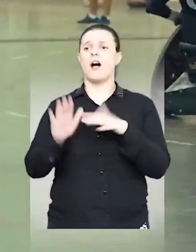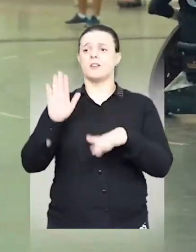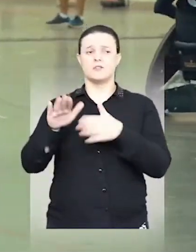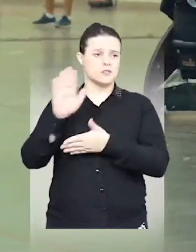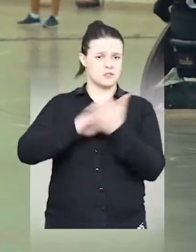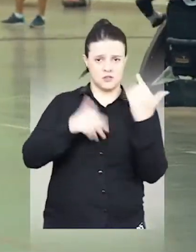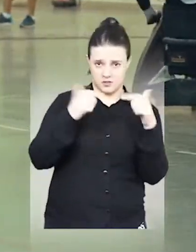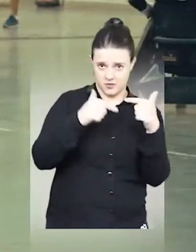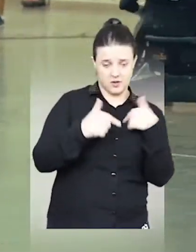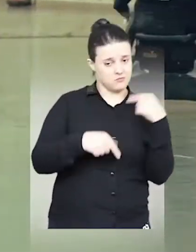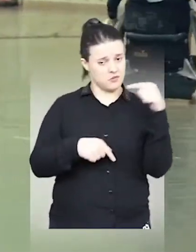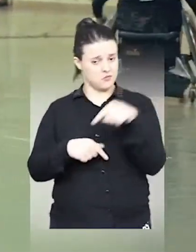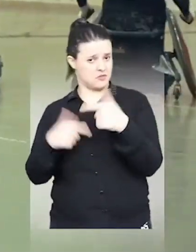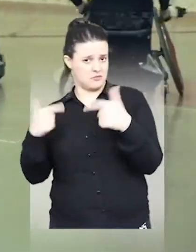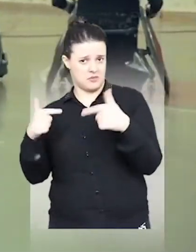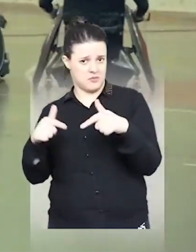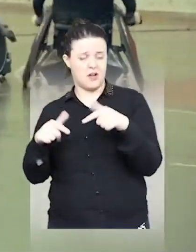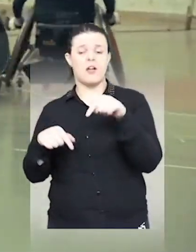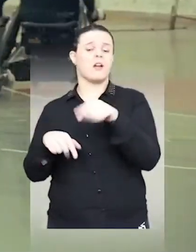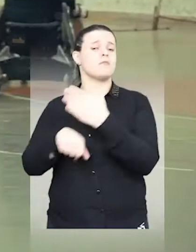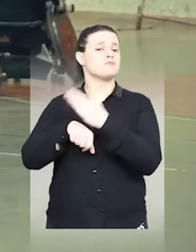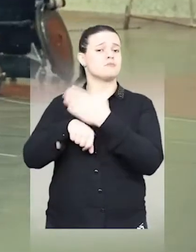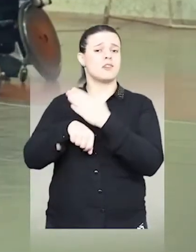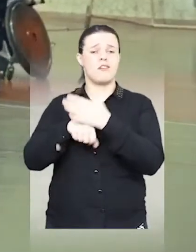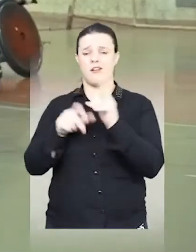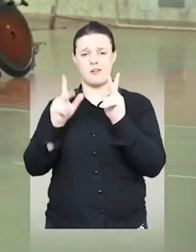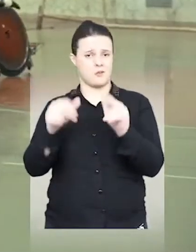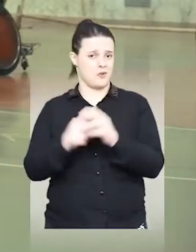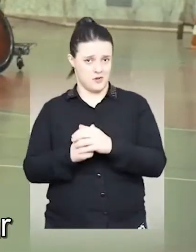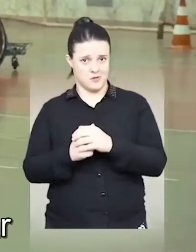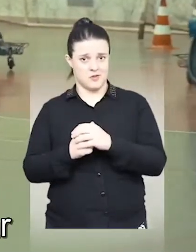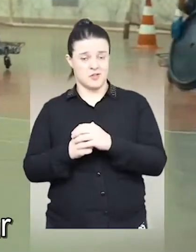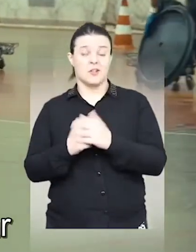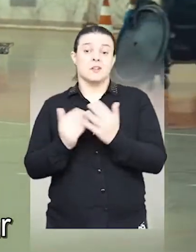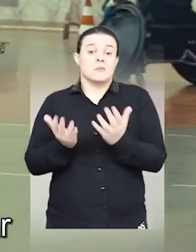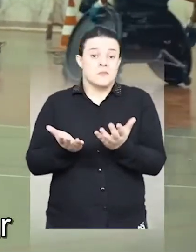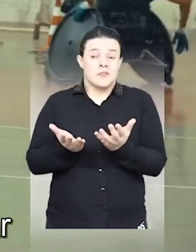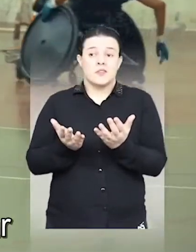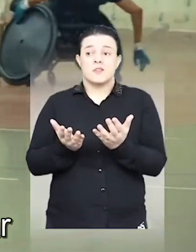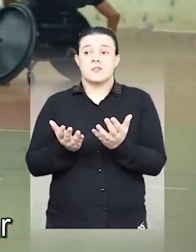você sai para trabalhar, meu trabalho é treinar, sabe? Então,